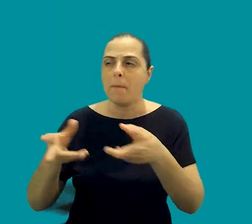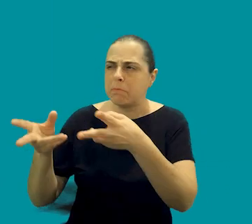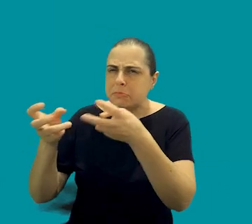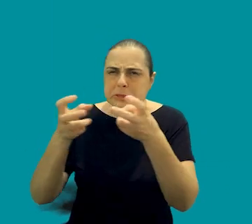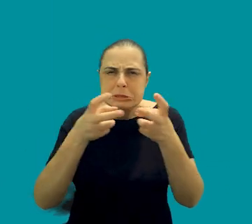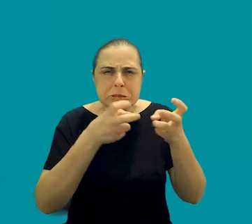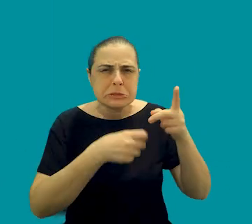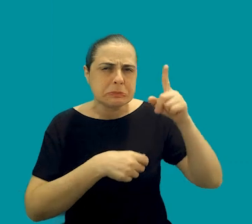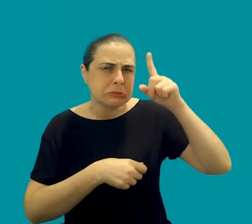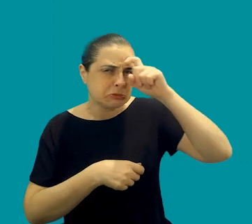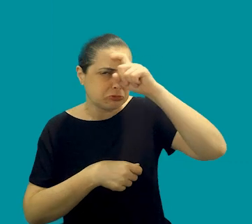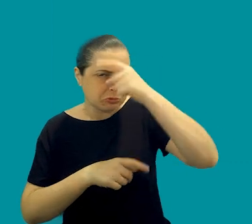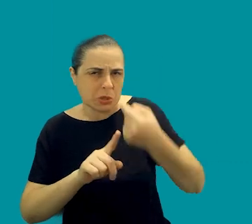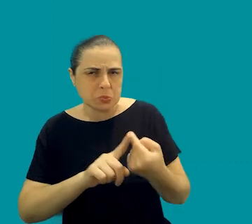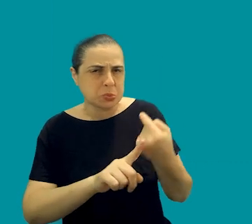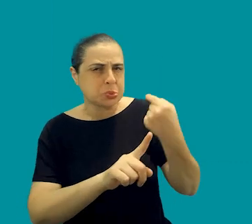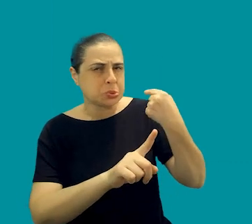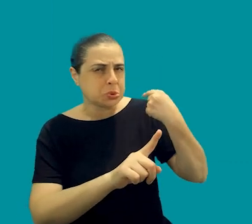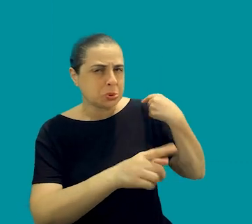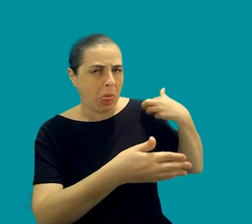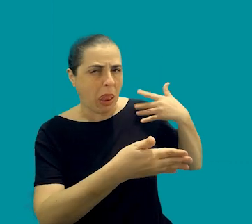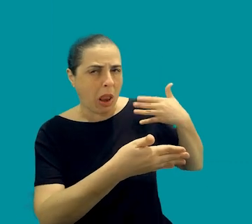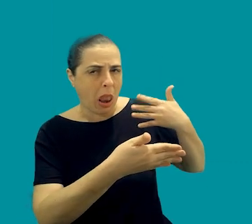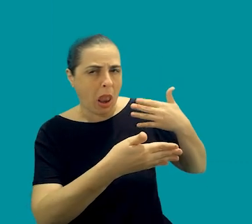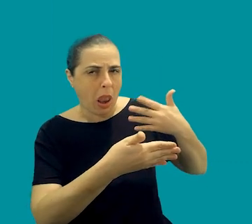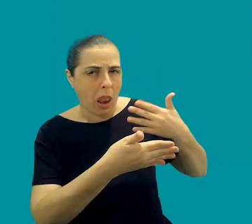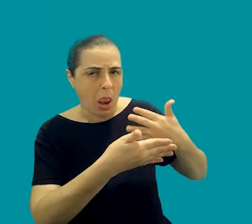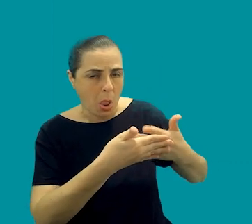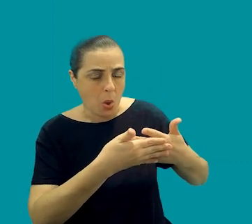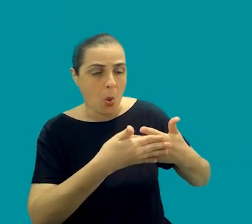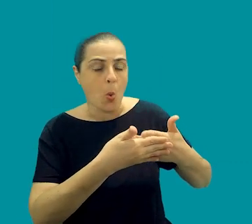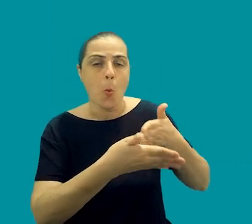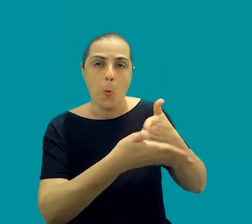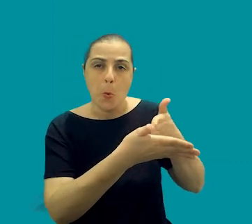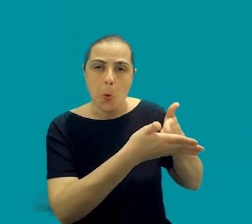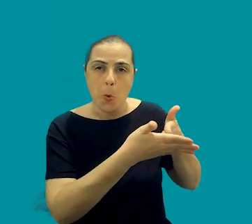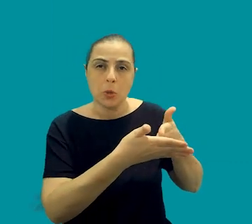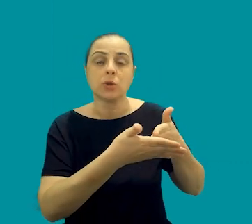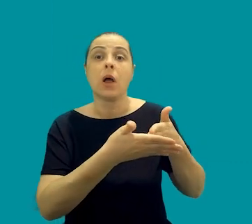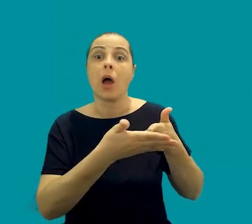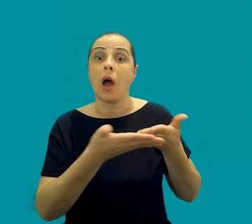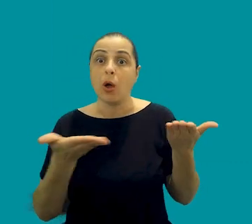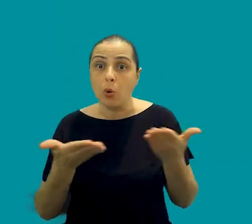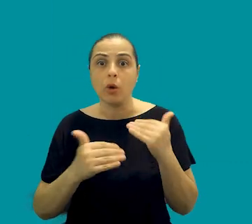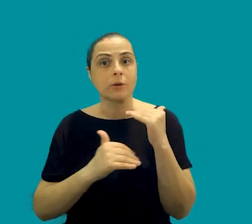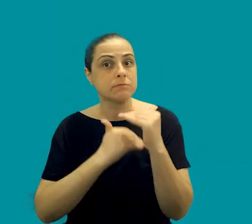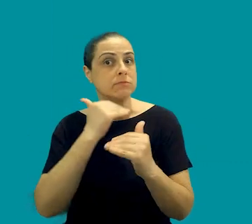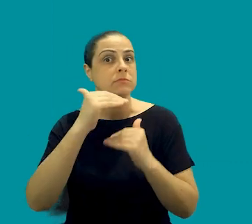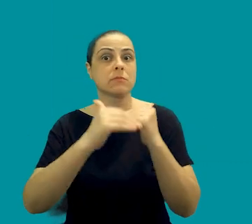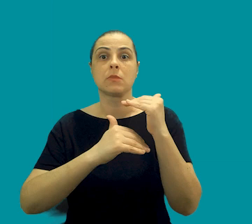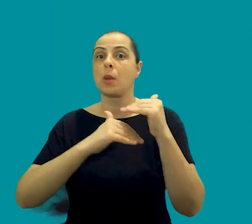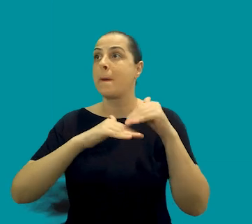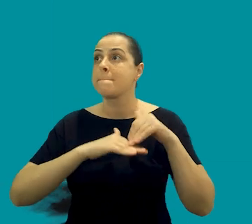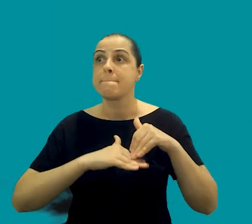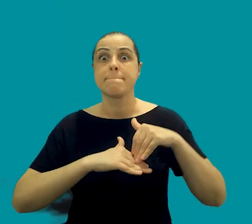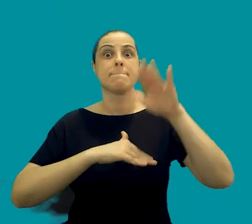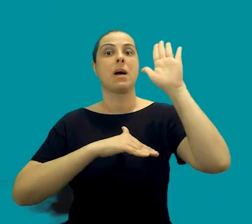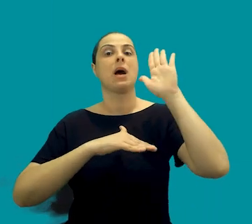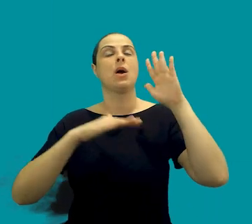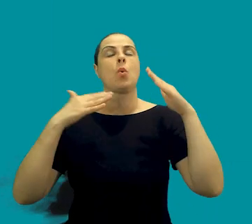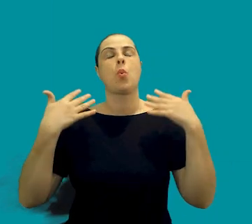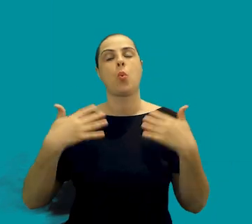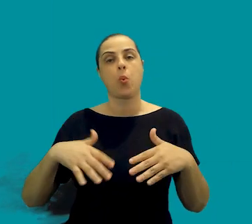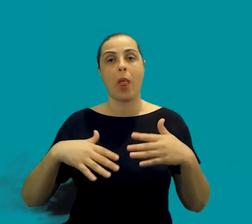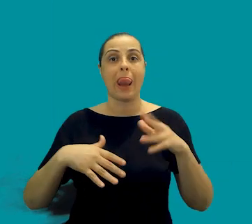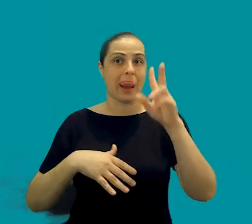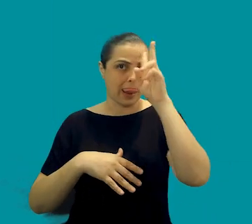a dificuldade histórica aqui hoje, né? Então, vocês já estão hoje num grau de evolução muito